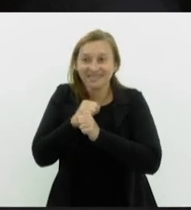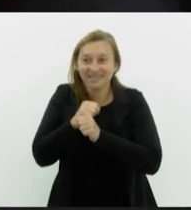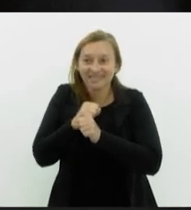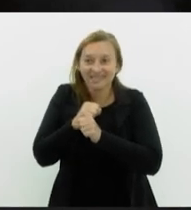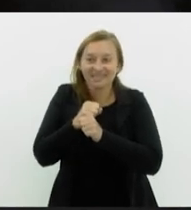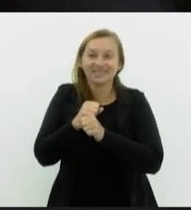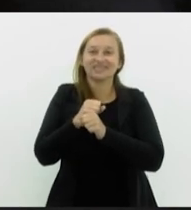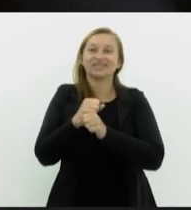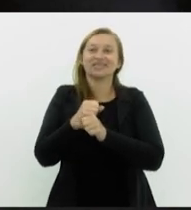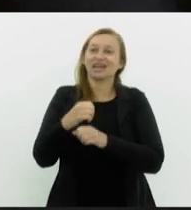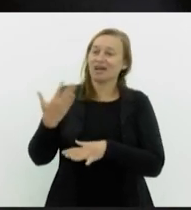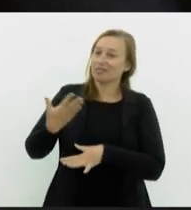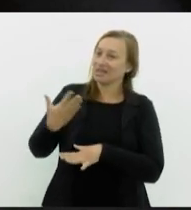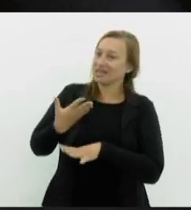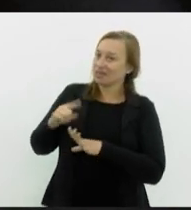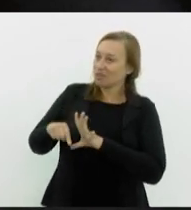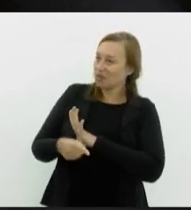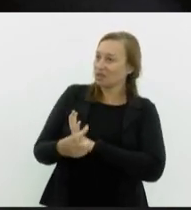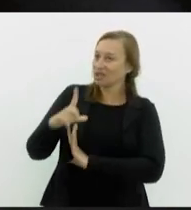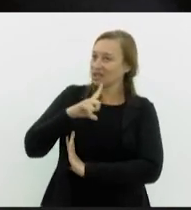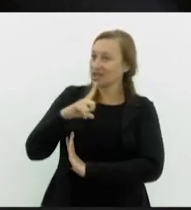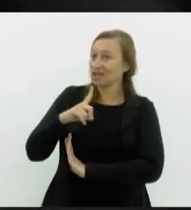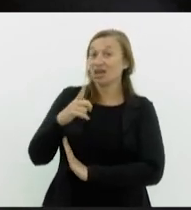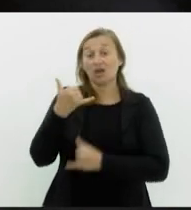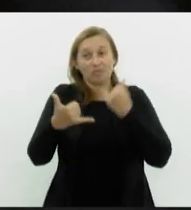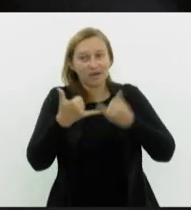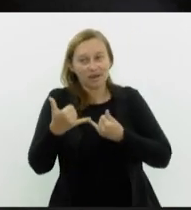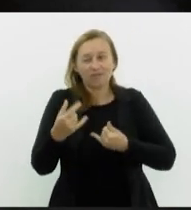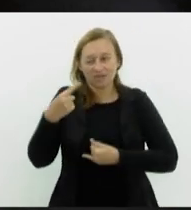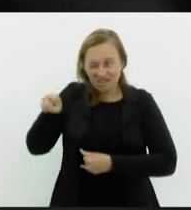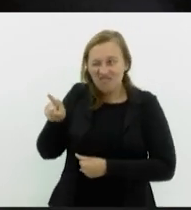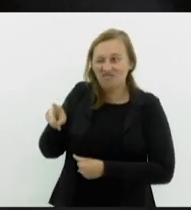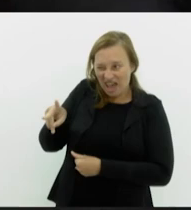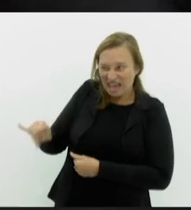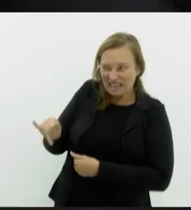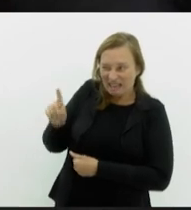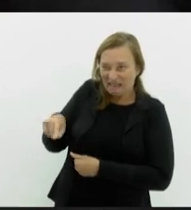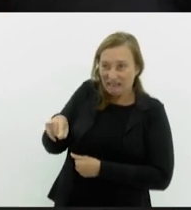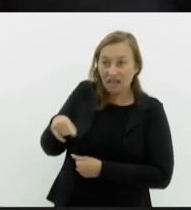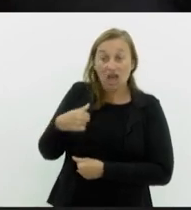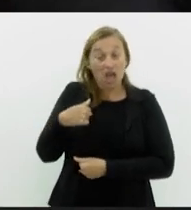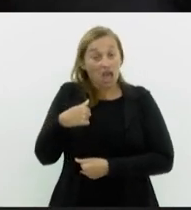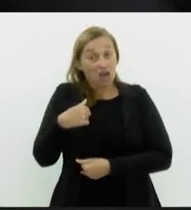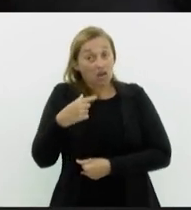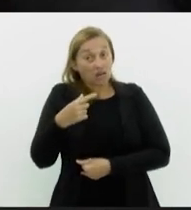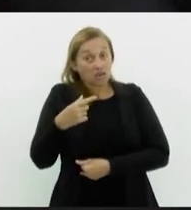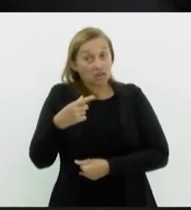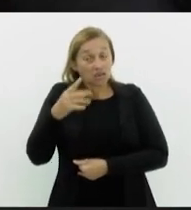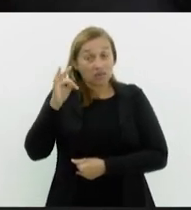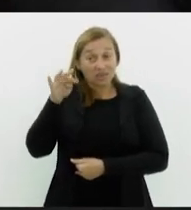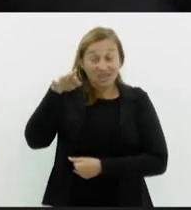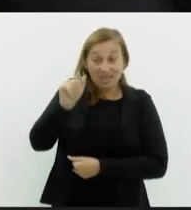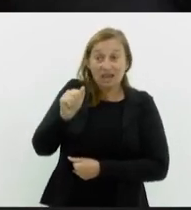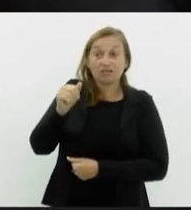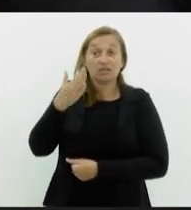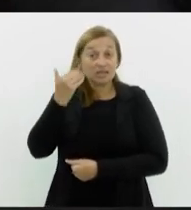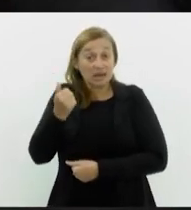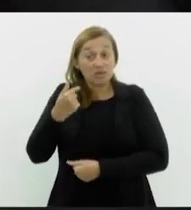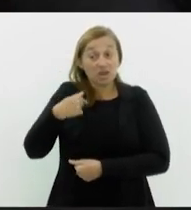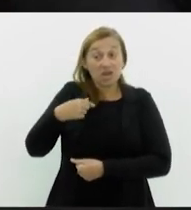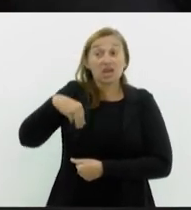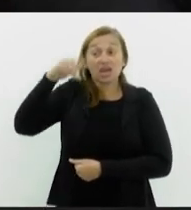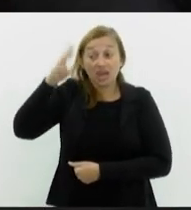nós temos. Eu brincava com ele ontem, ele falou assim, você vai, né? Eu digo, até um ditado que diz maluco, sabe para quem aparece, eu não sou